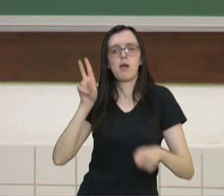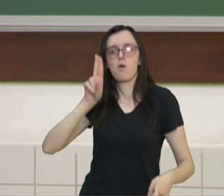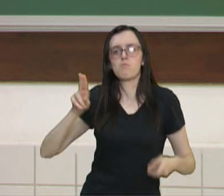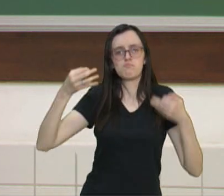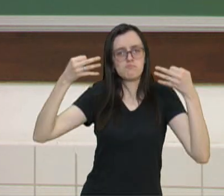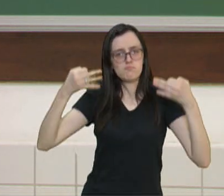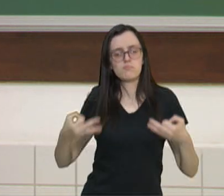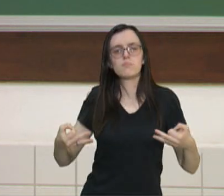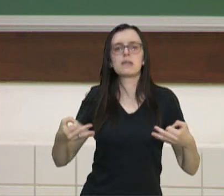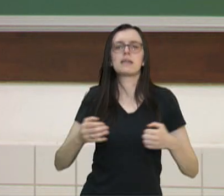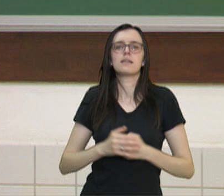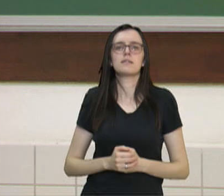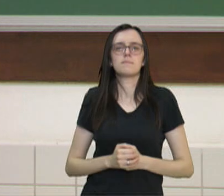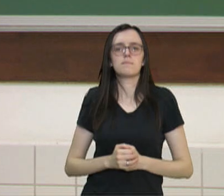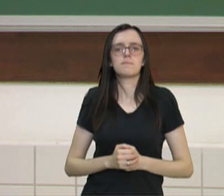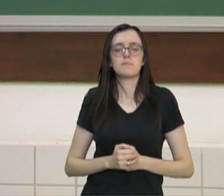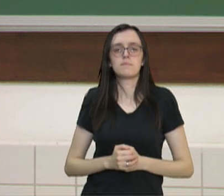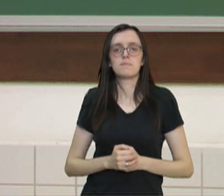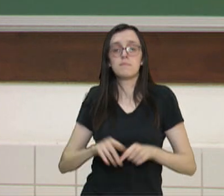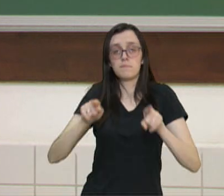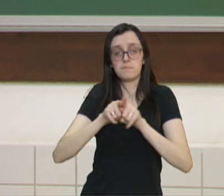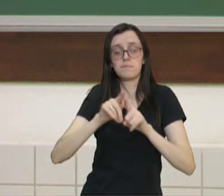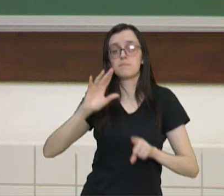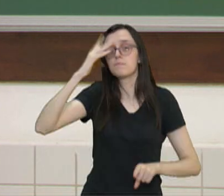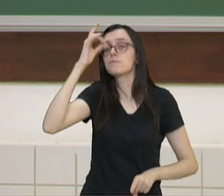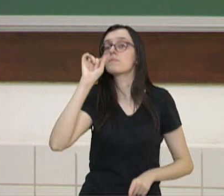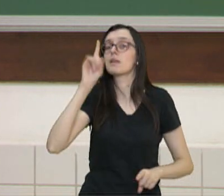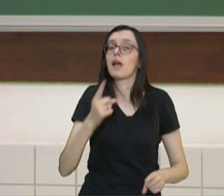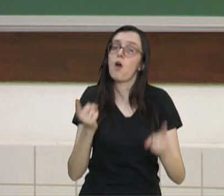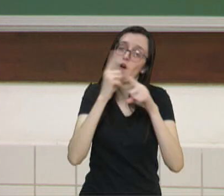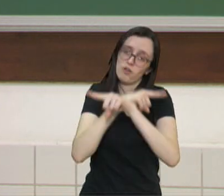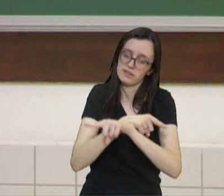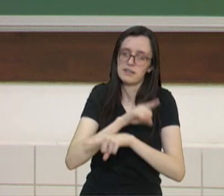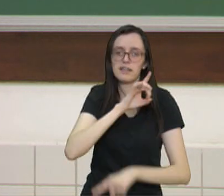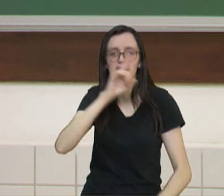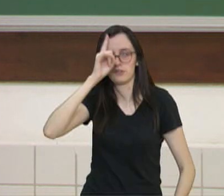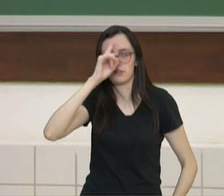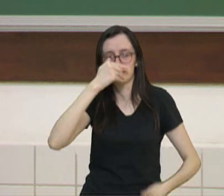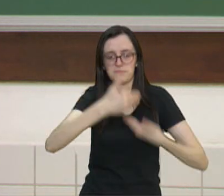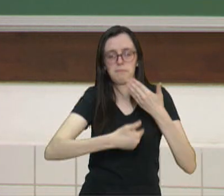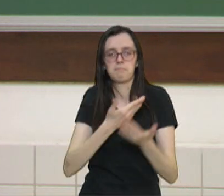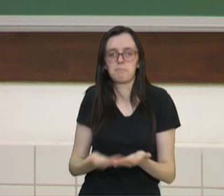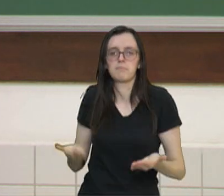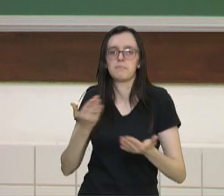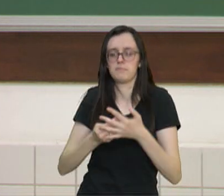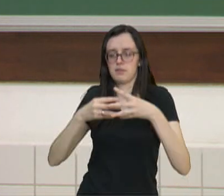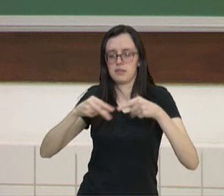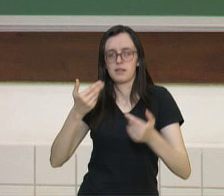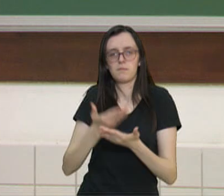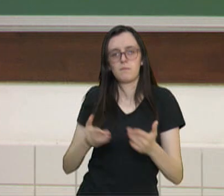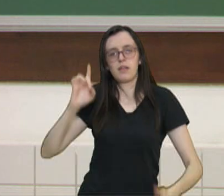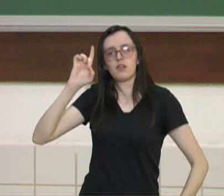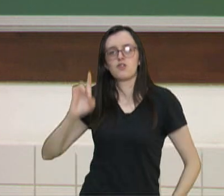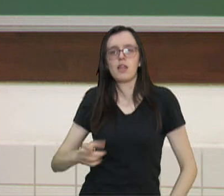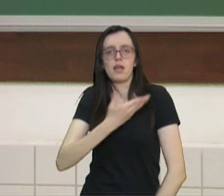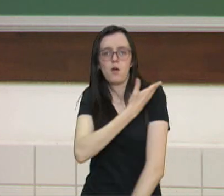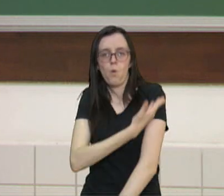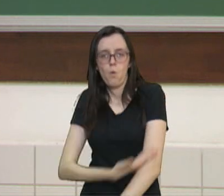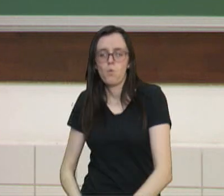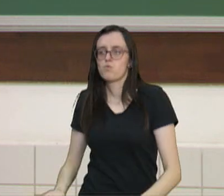né? E acontece que foi o contrário, né? Cada dia mais perdendo terras, perdendo direitos, perdendo